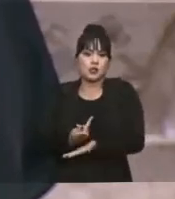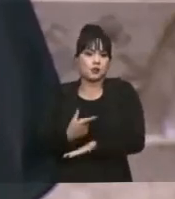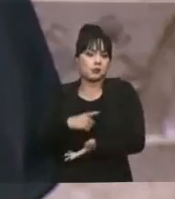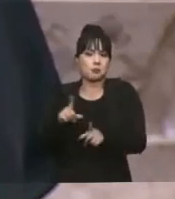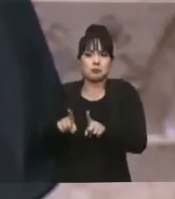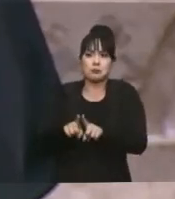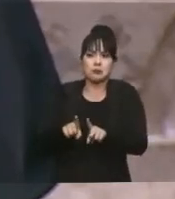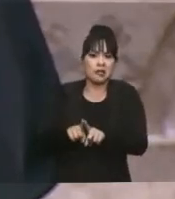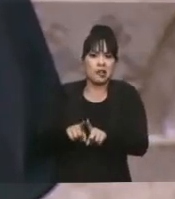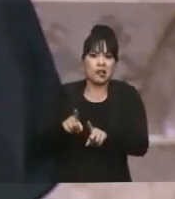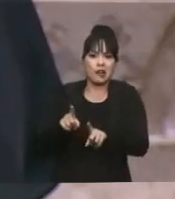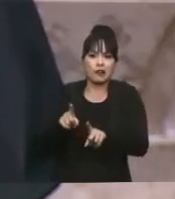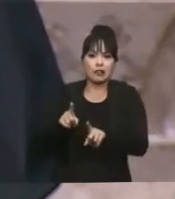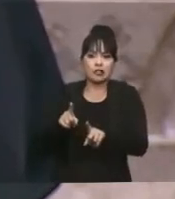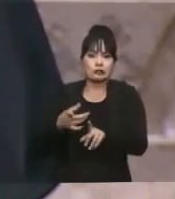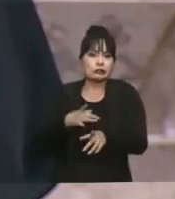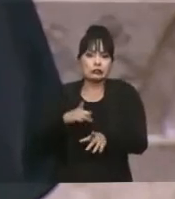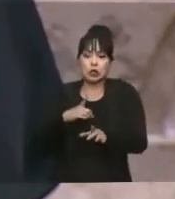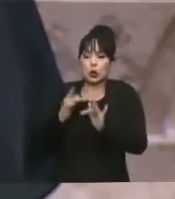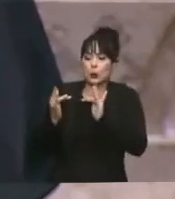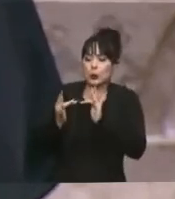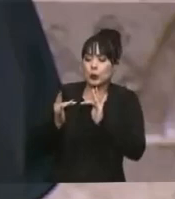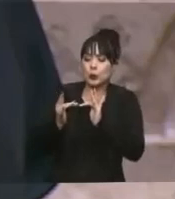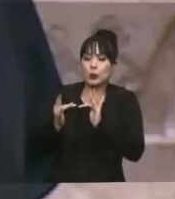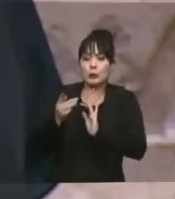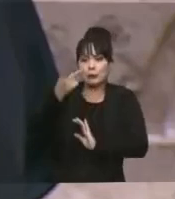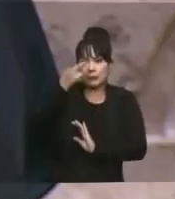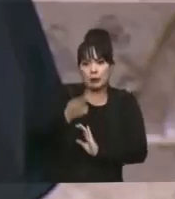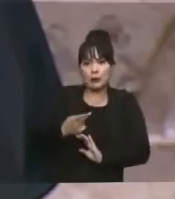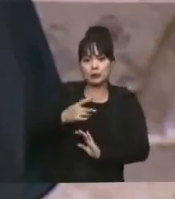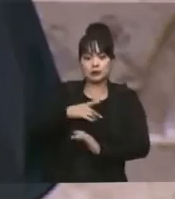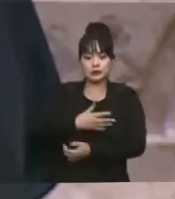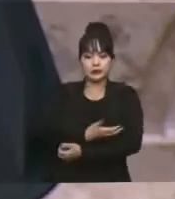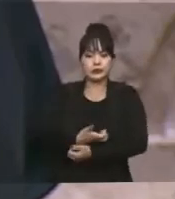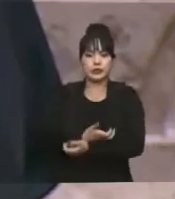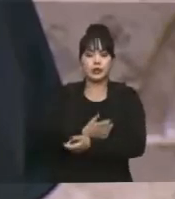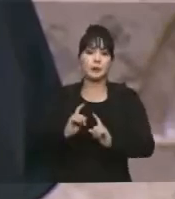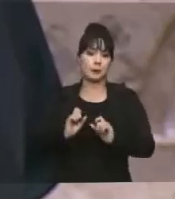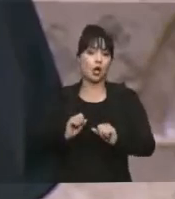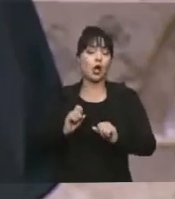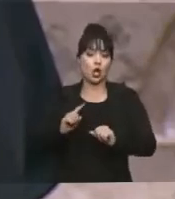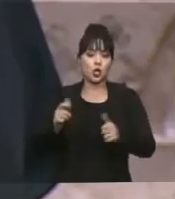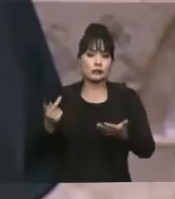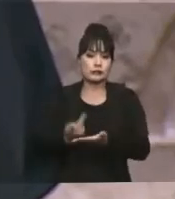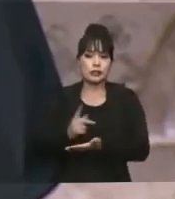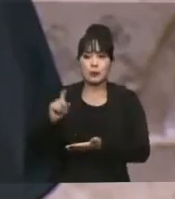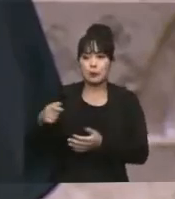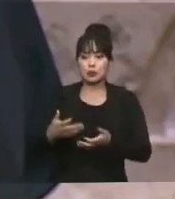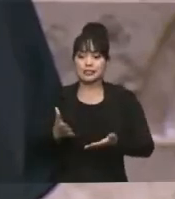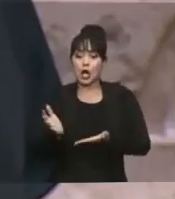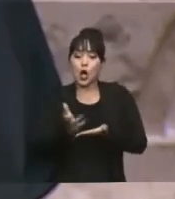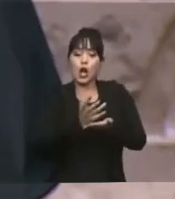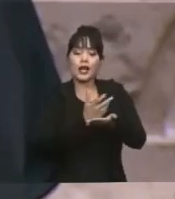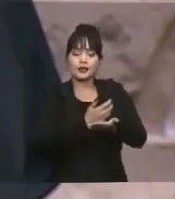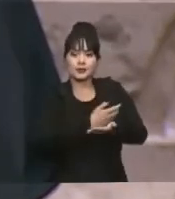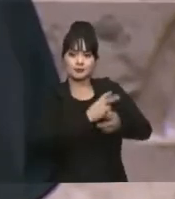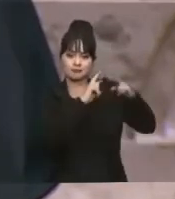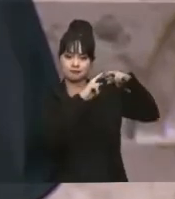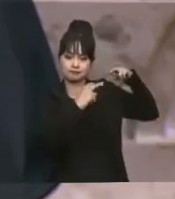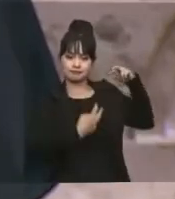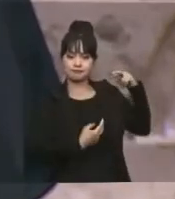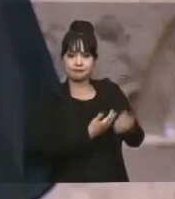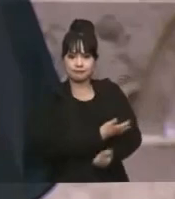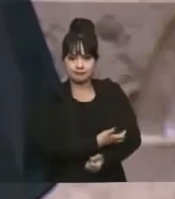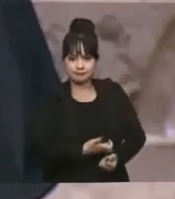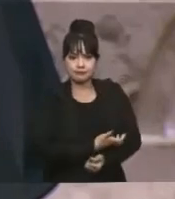uma eventual filiação biológica. A troca de bebês pode ocorrer após a coleta do DNA, ou mesmo mediante permuta do material